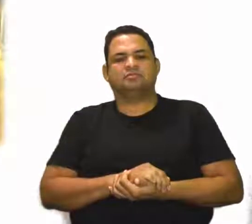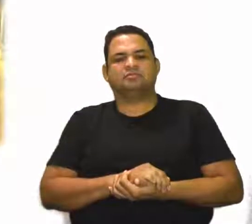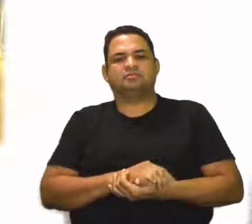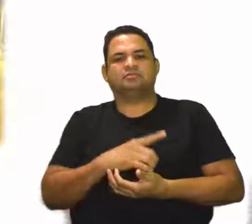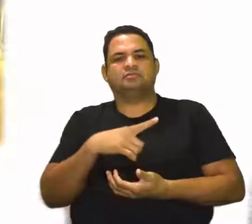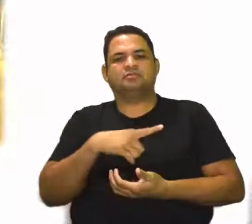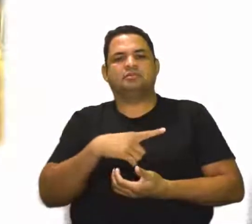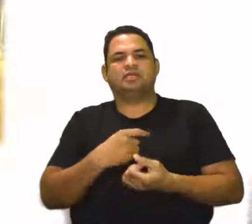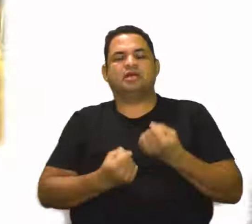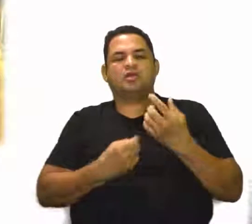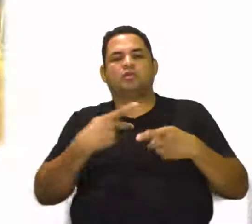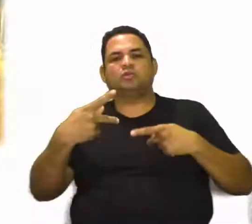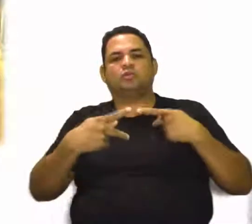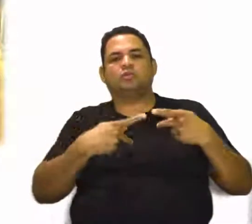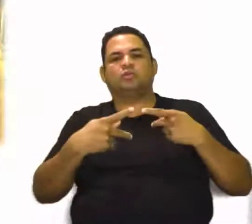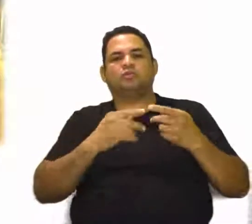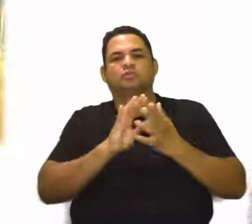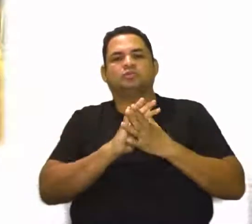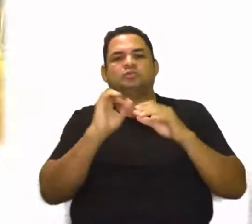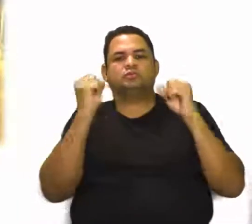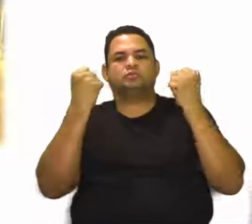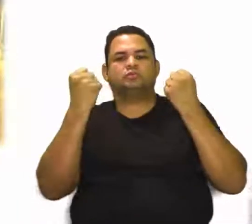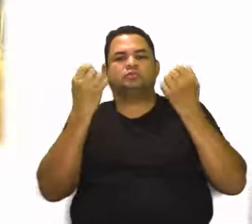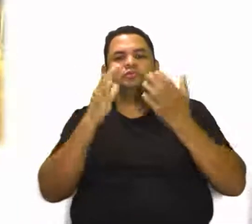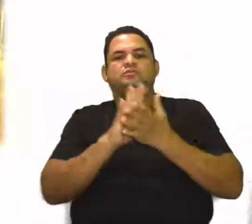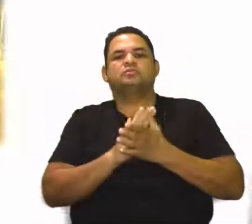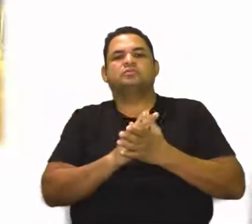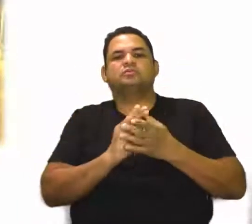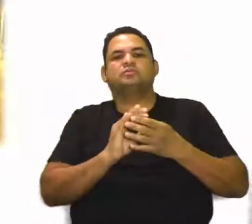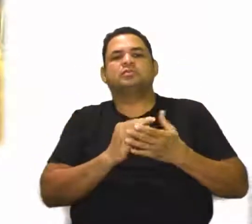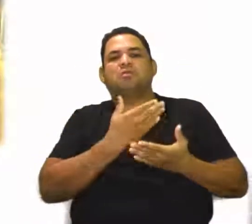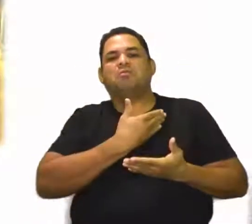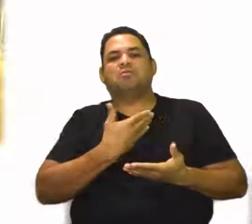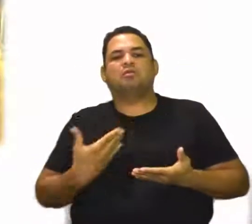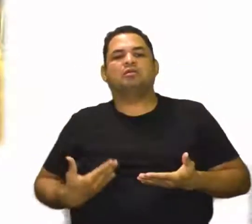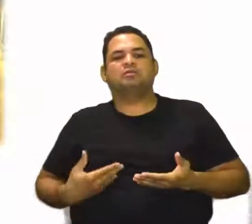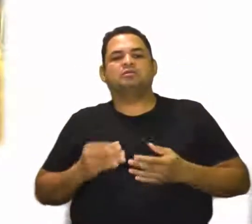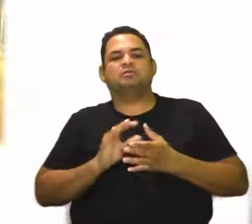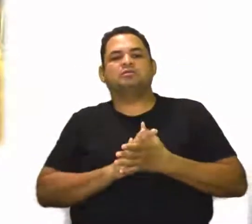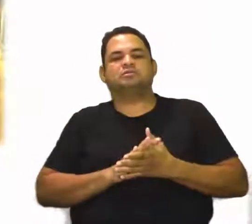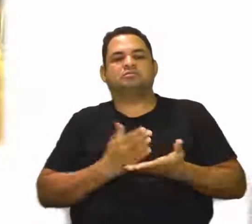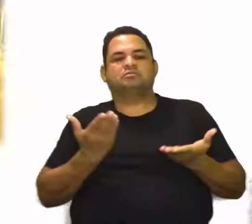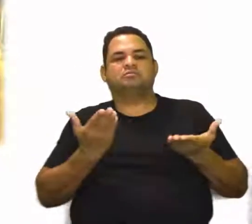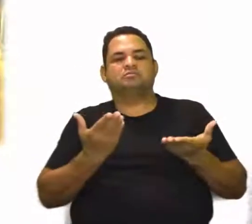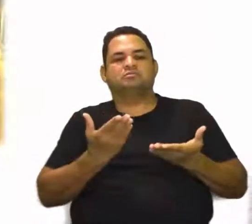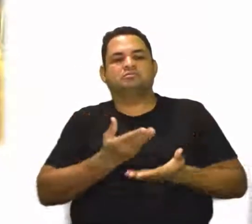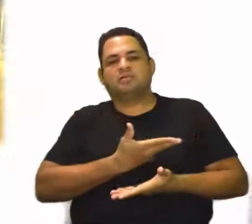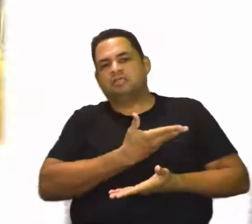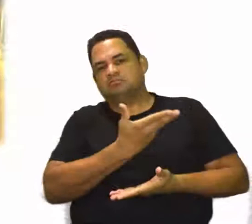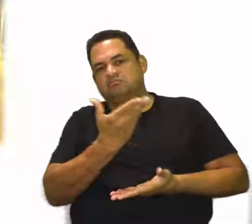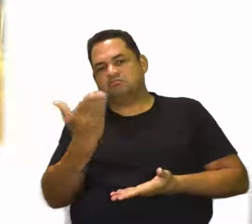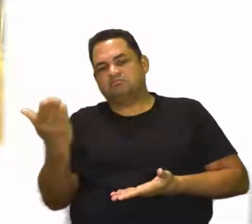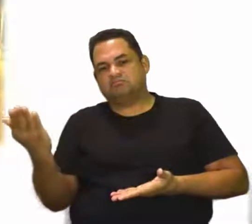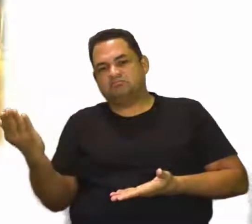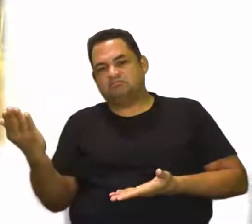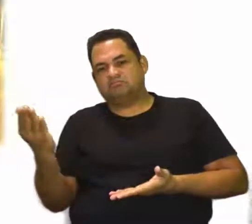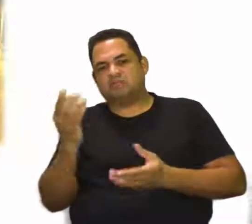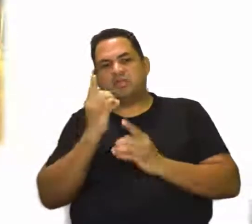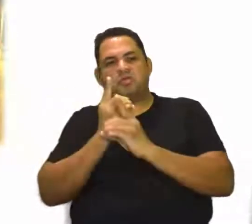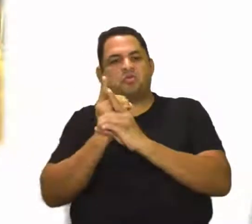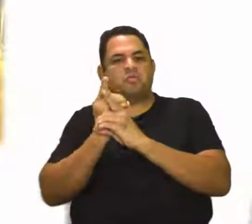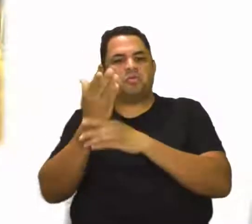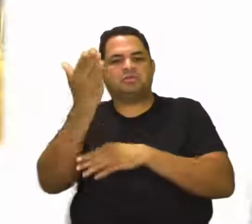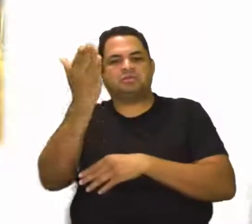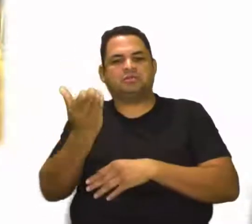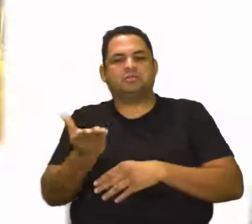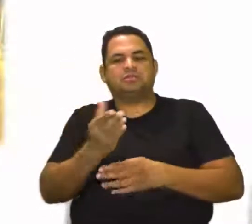alguns programas de atividade física que são públicos, são gratuitos, né? Que você encontra aí na boa parte,